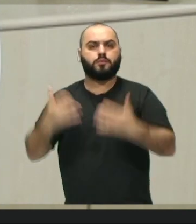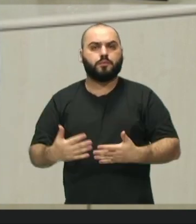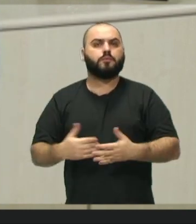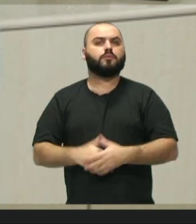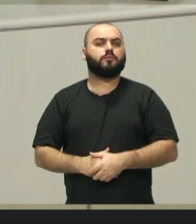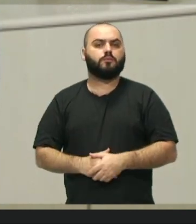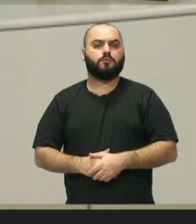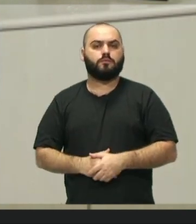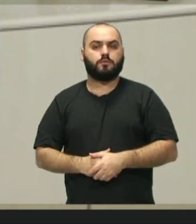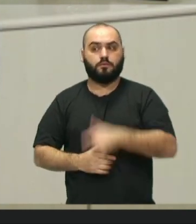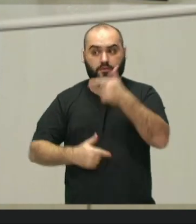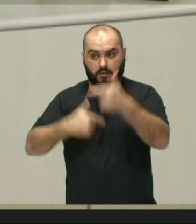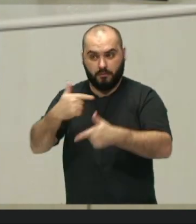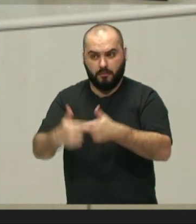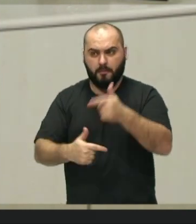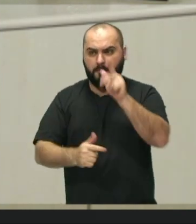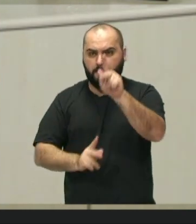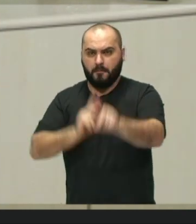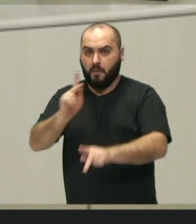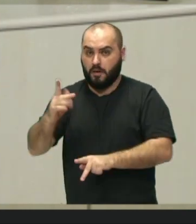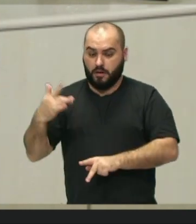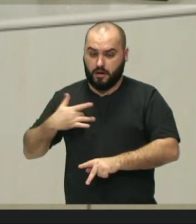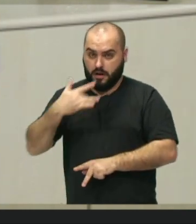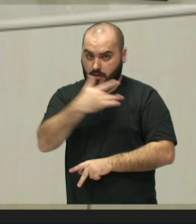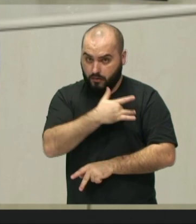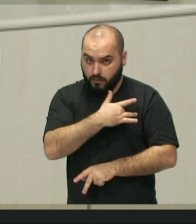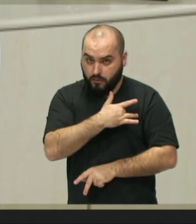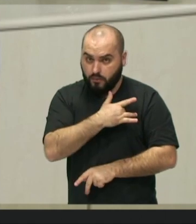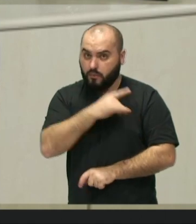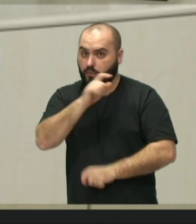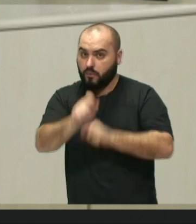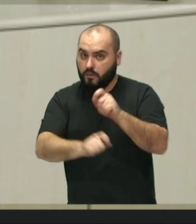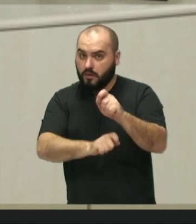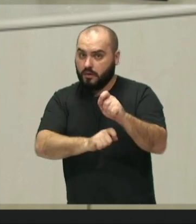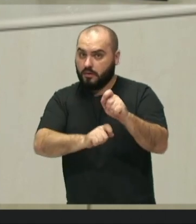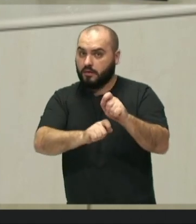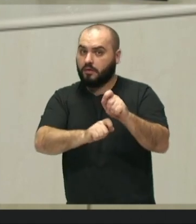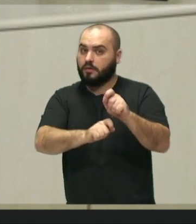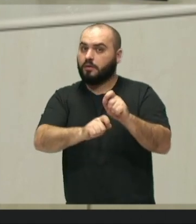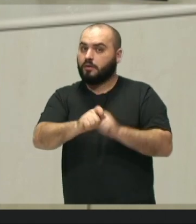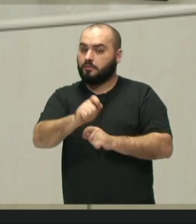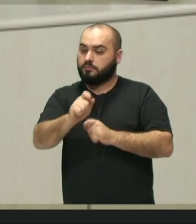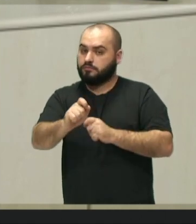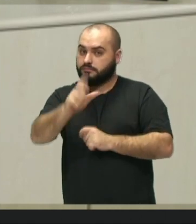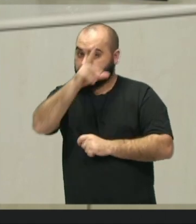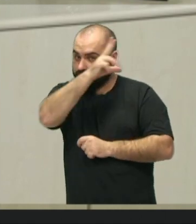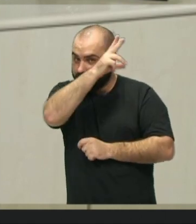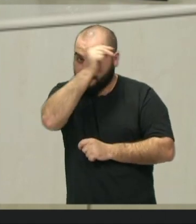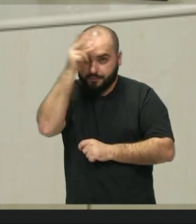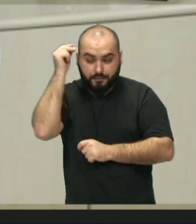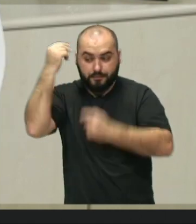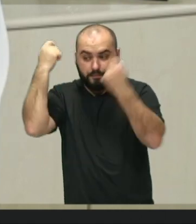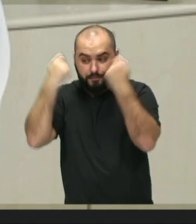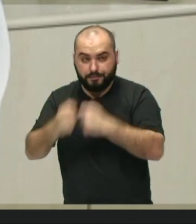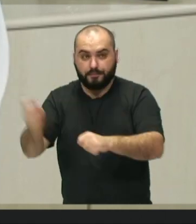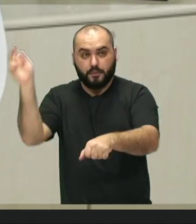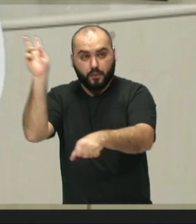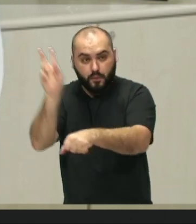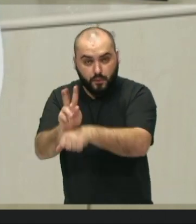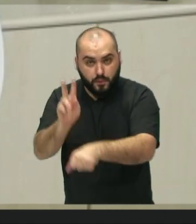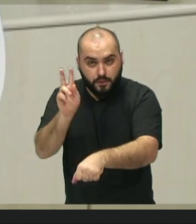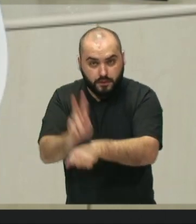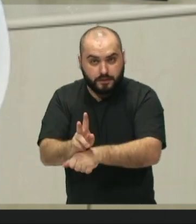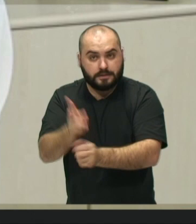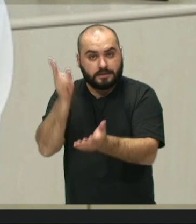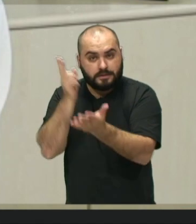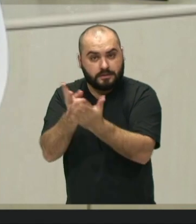no exercício das políticas públicas de saúde, o poder público deve atuar prioritariamente prevenindo. E é justamente aí